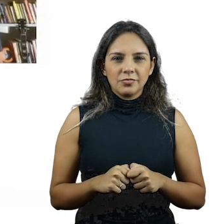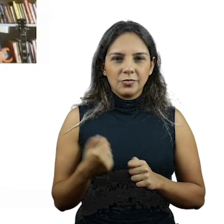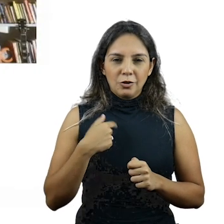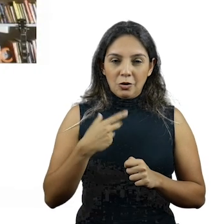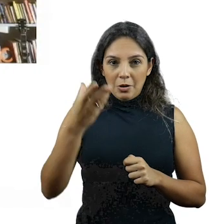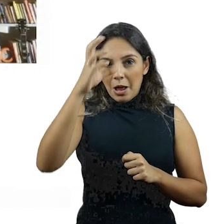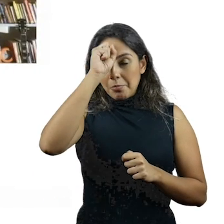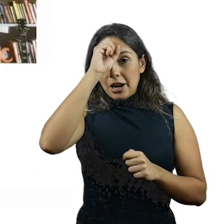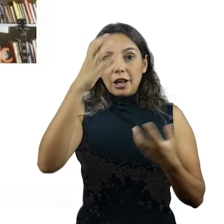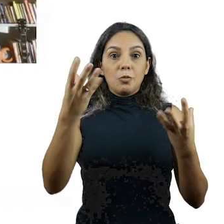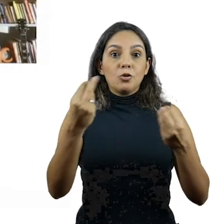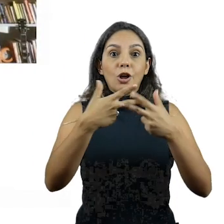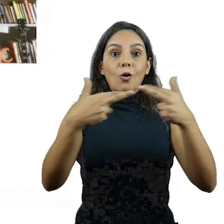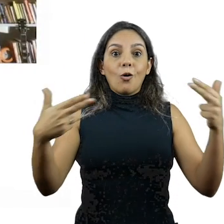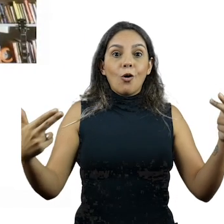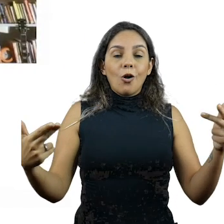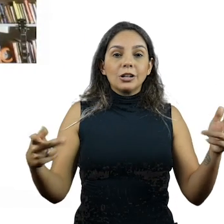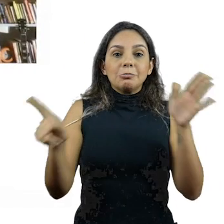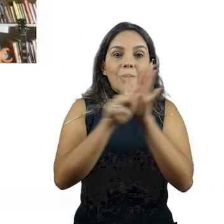de